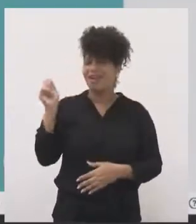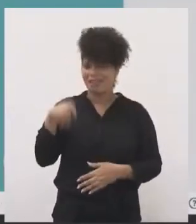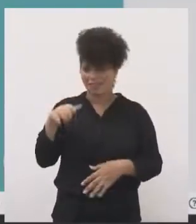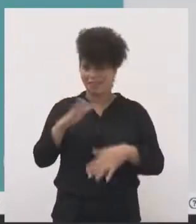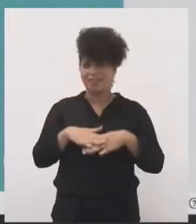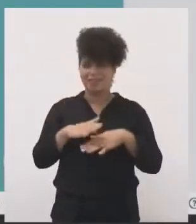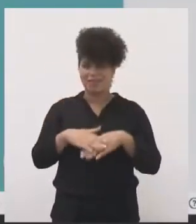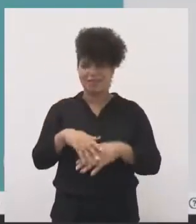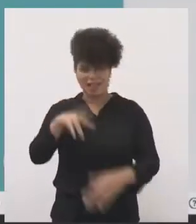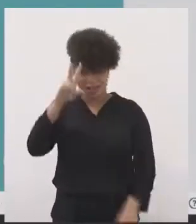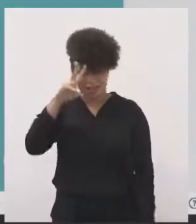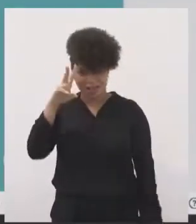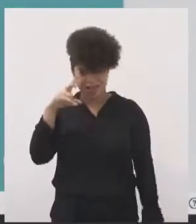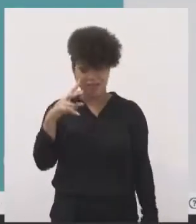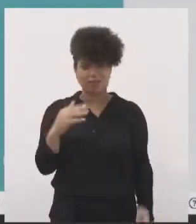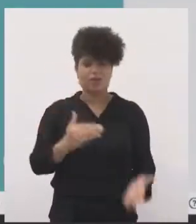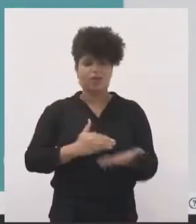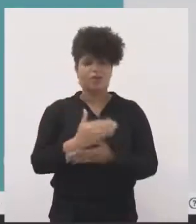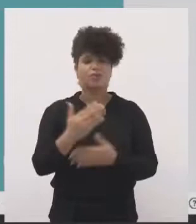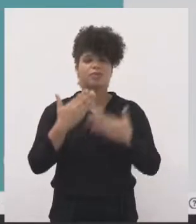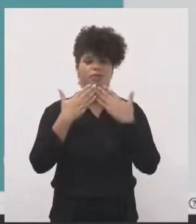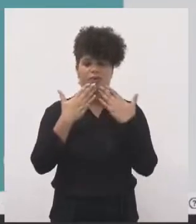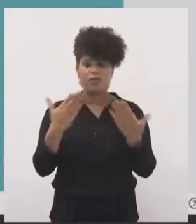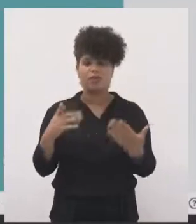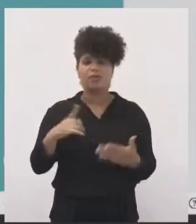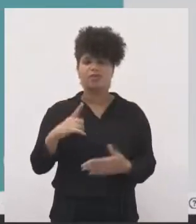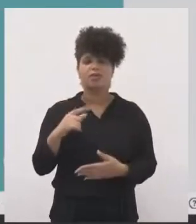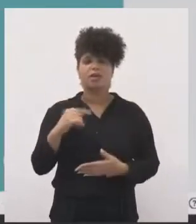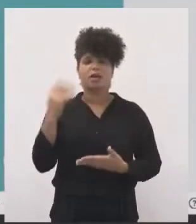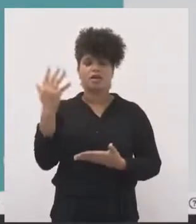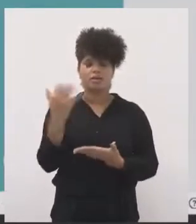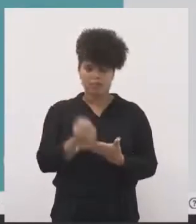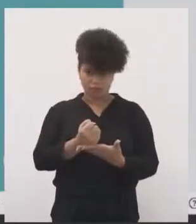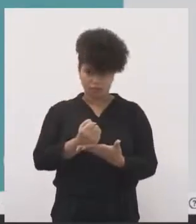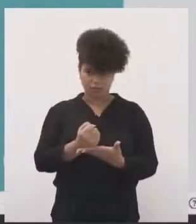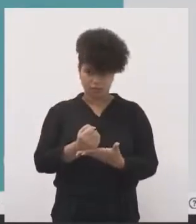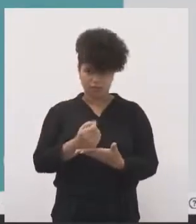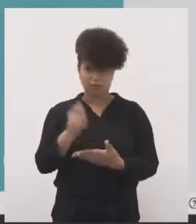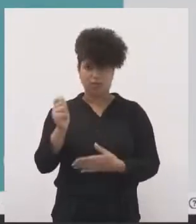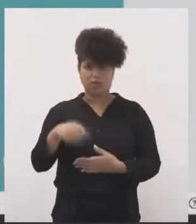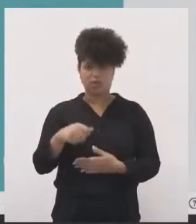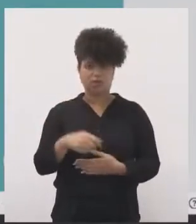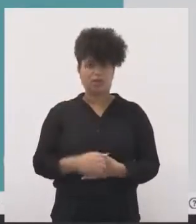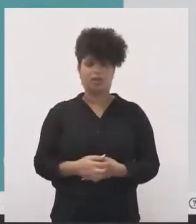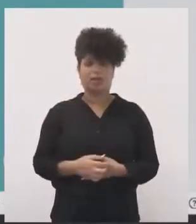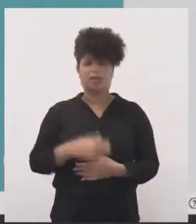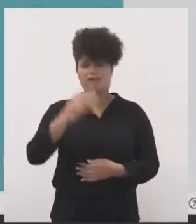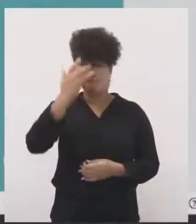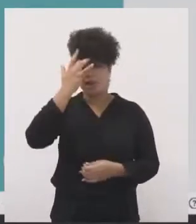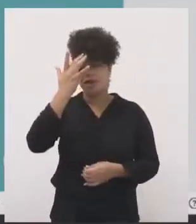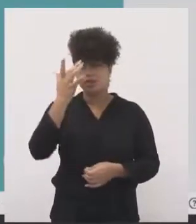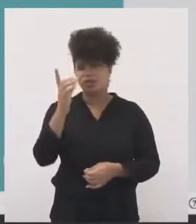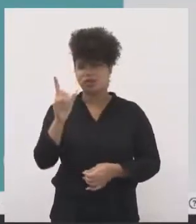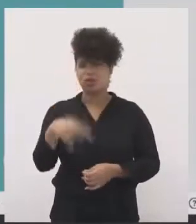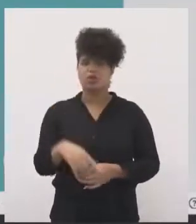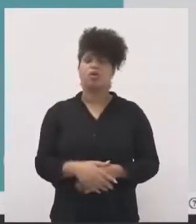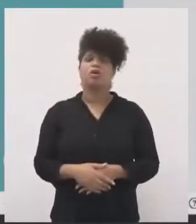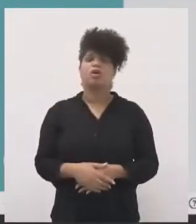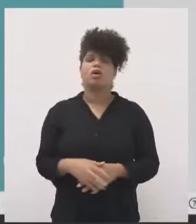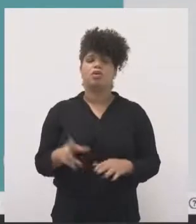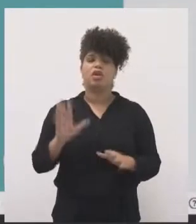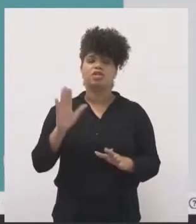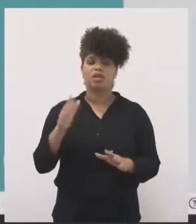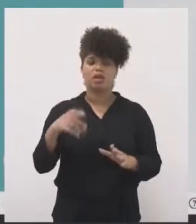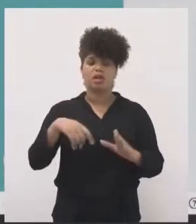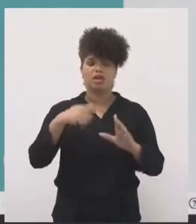alunos. Lembra lá no começo que eu comentei que em uploads eu posso simplesmente fazer um upload de um vídeo que eu já tenha